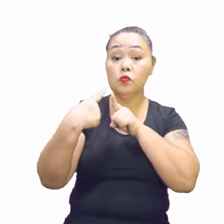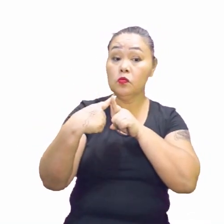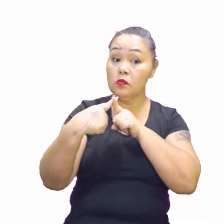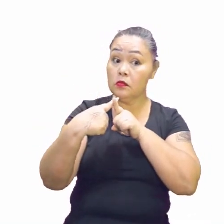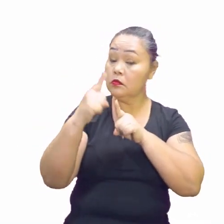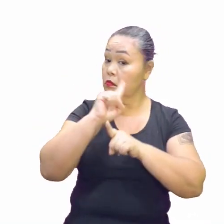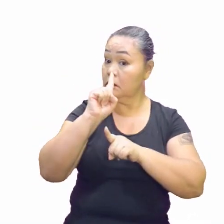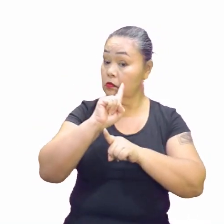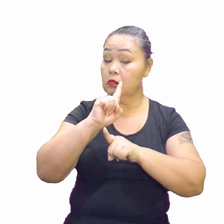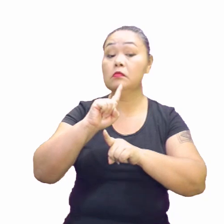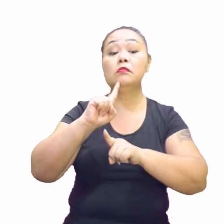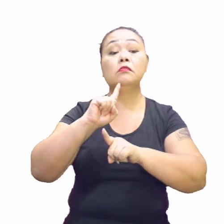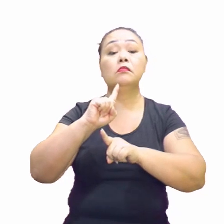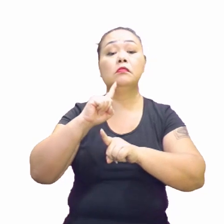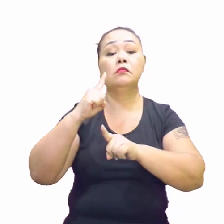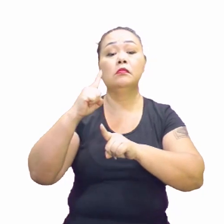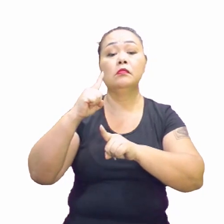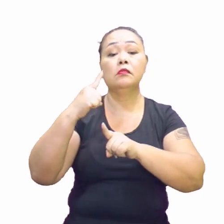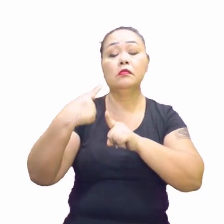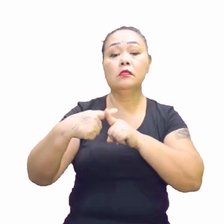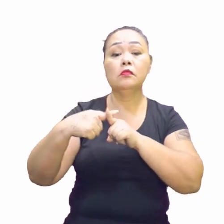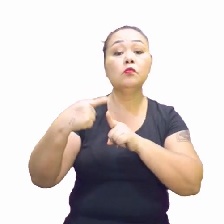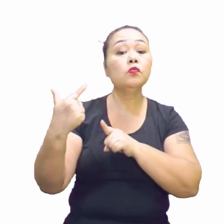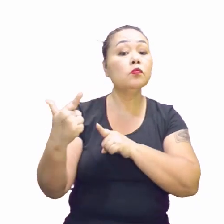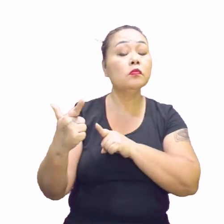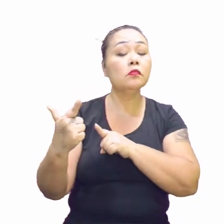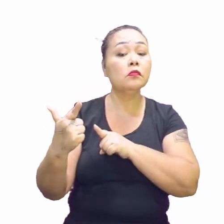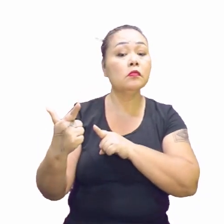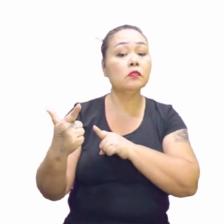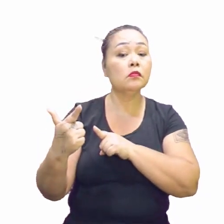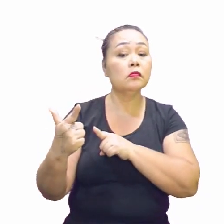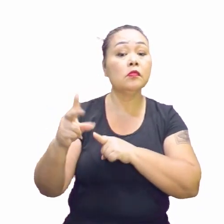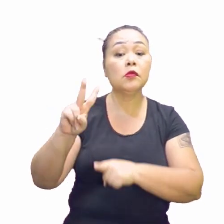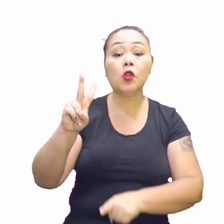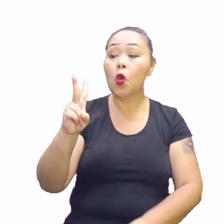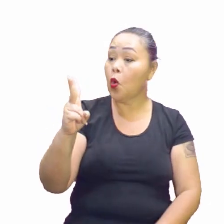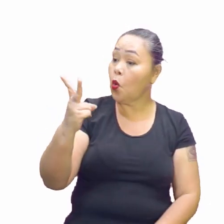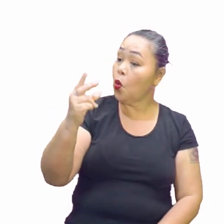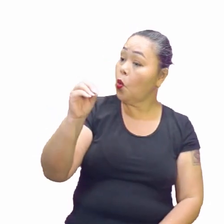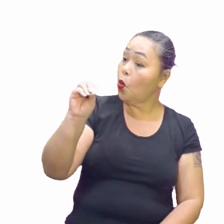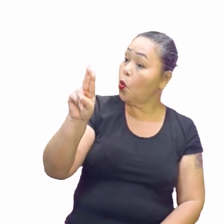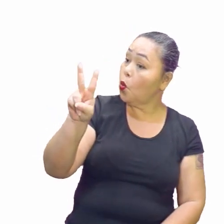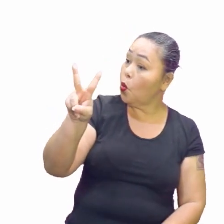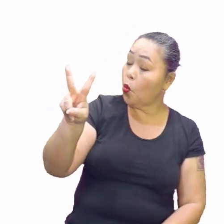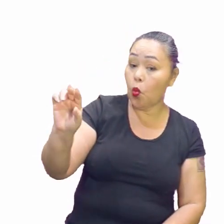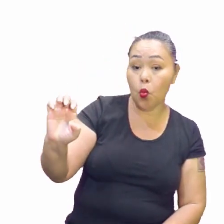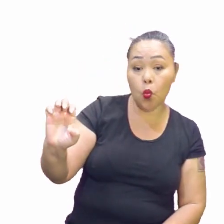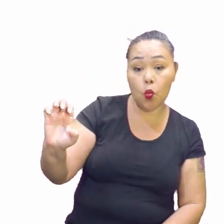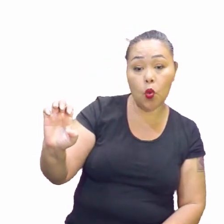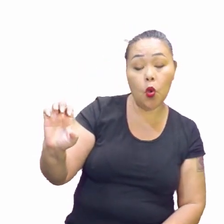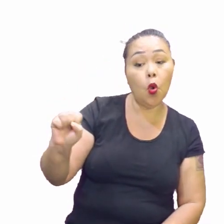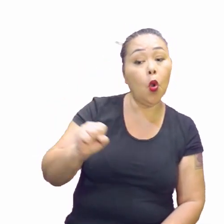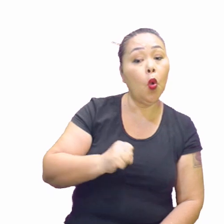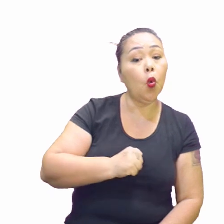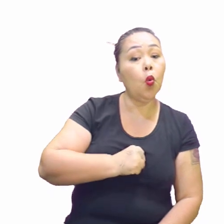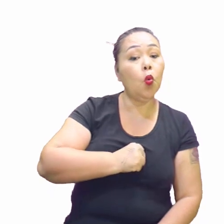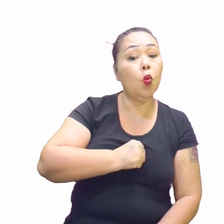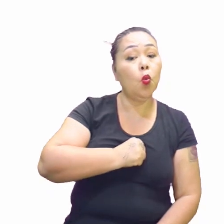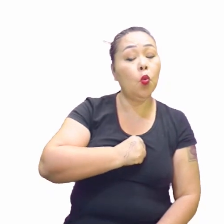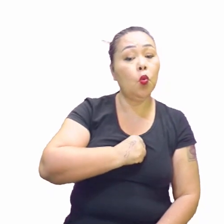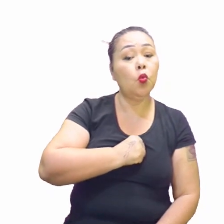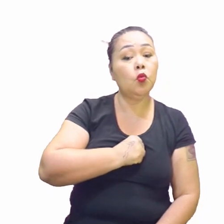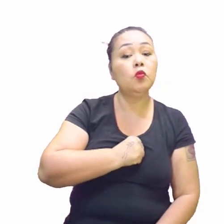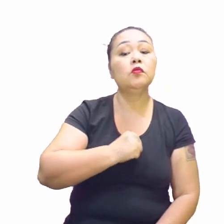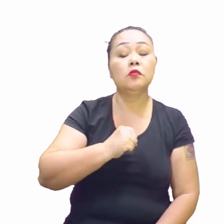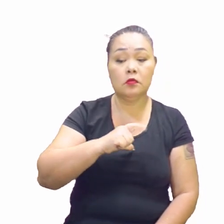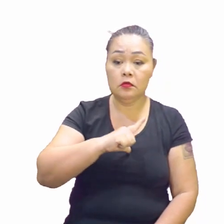não cantaremos, porque não houve, olha aqui, não houve, está no